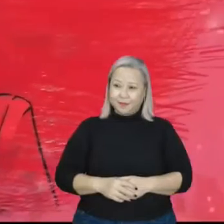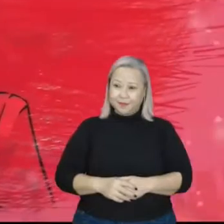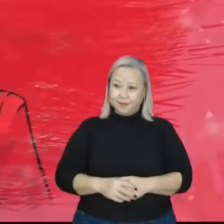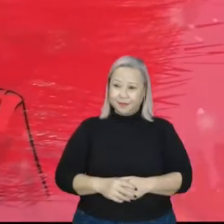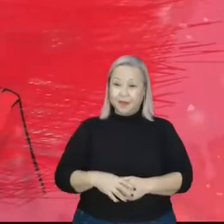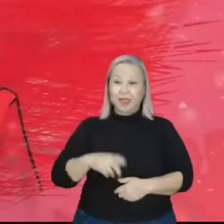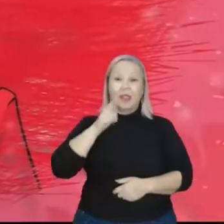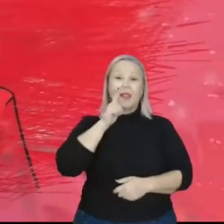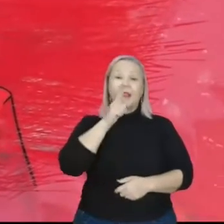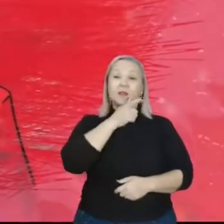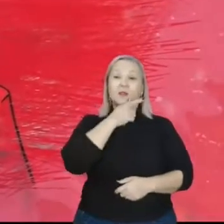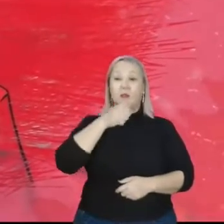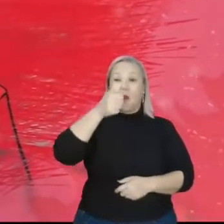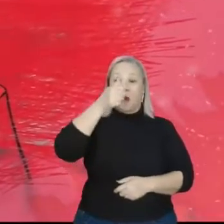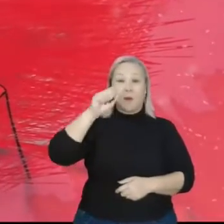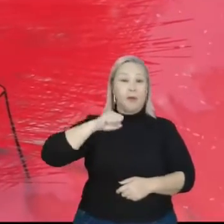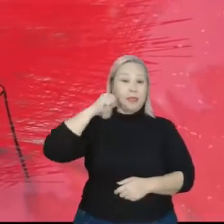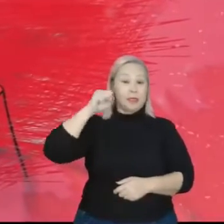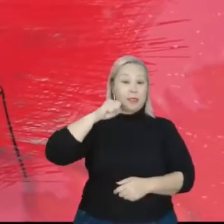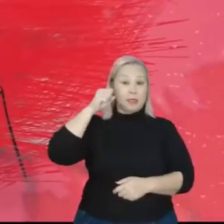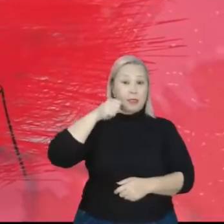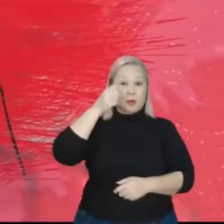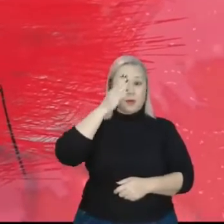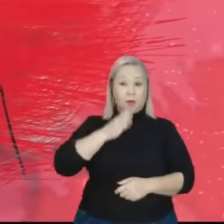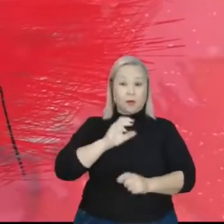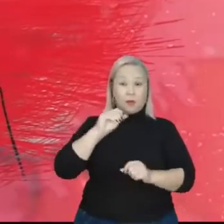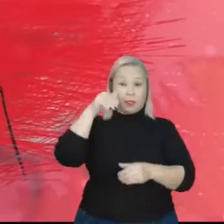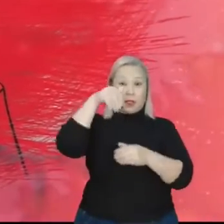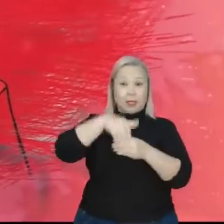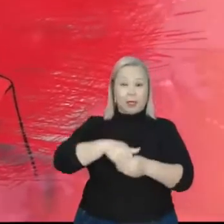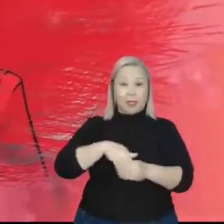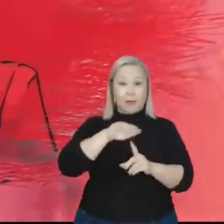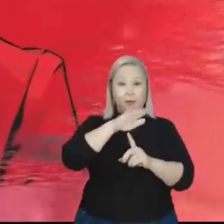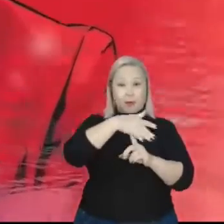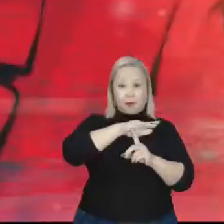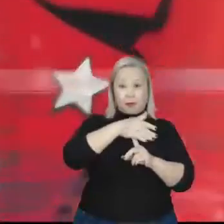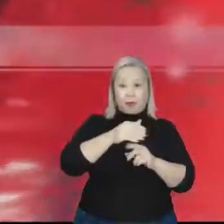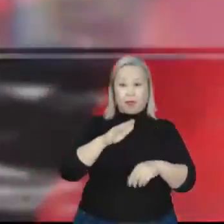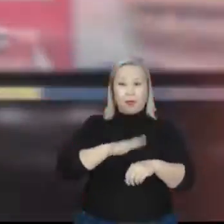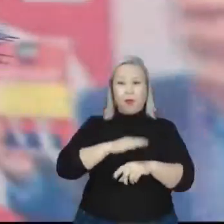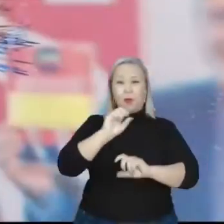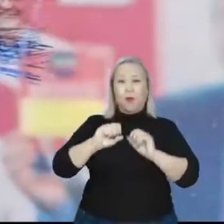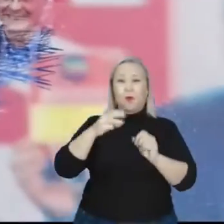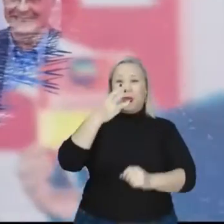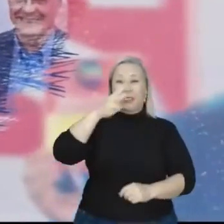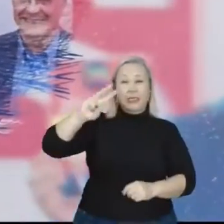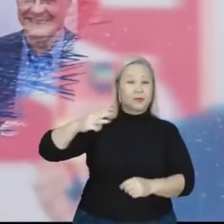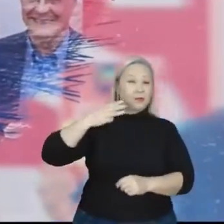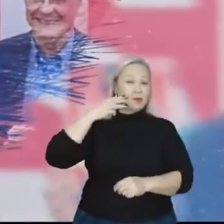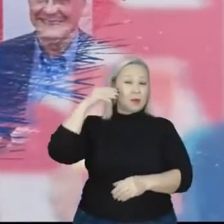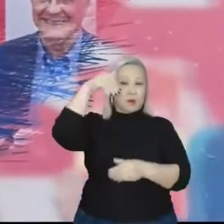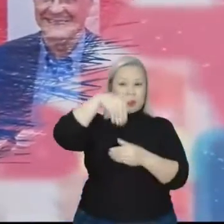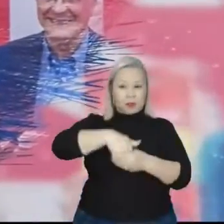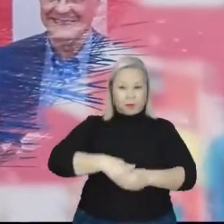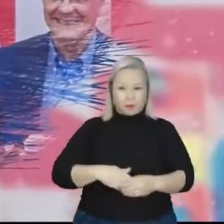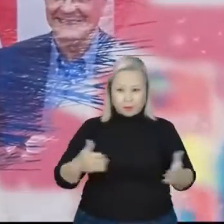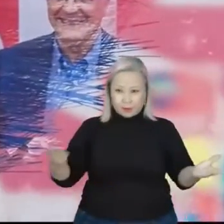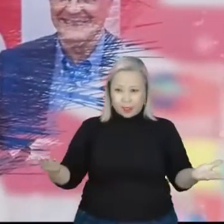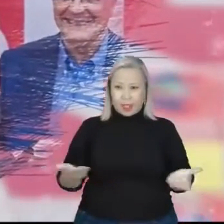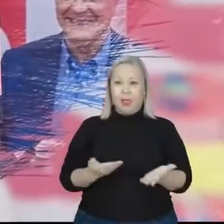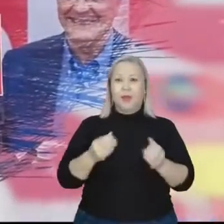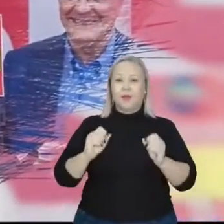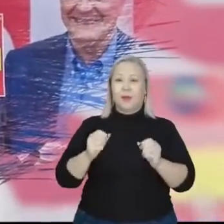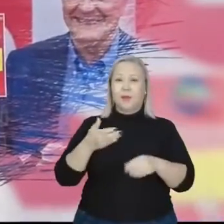Gleisi Hoffmann foi a primeira senadora da República eleita pelo Paraná com mais de 3 milhões de votos. Atualmente,